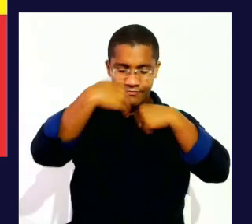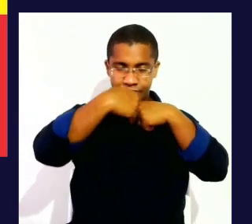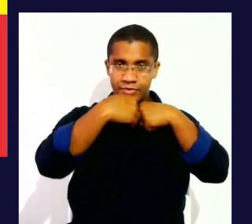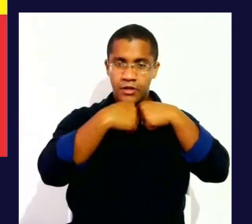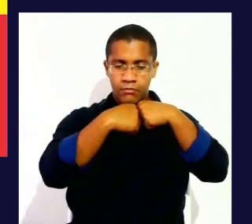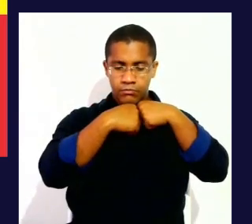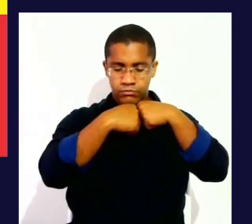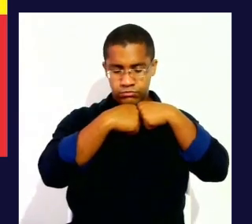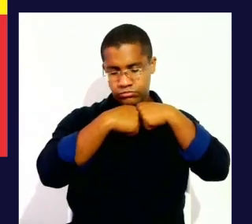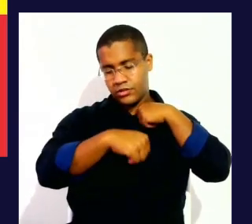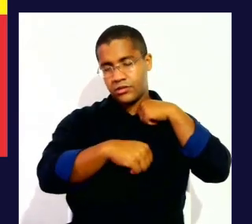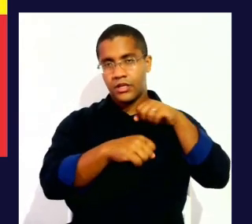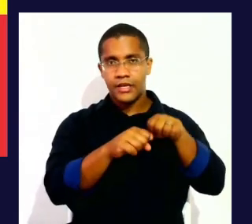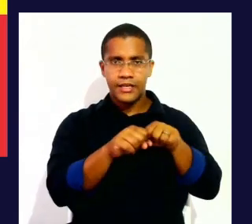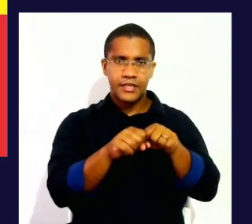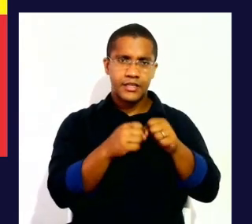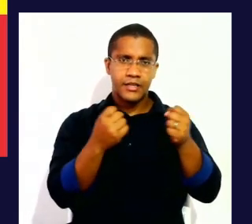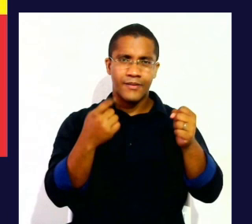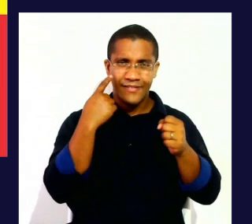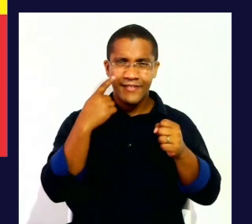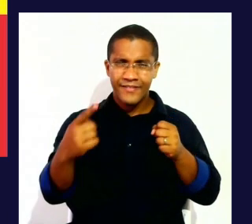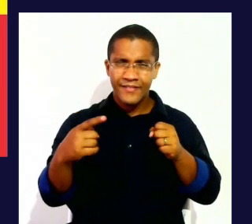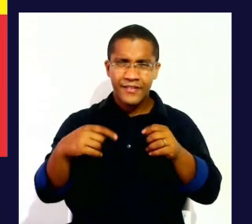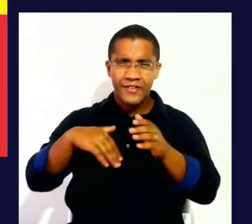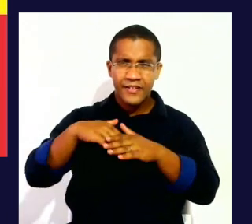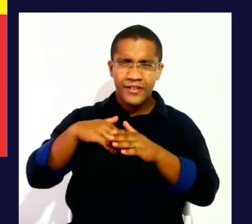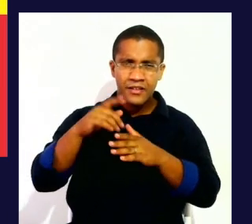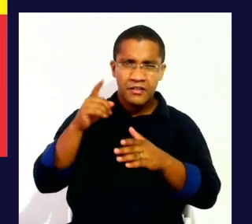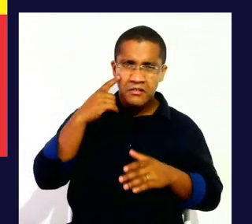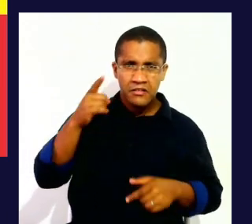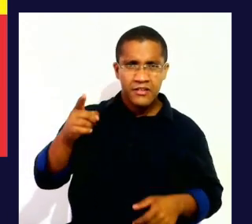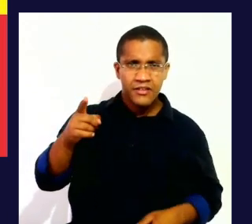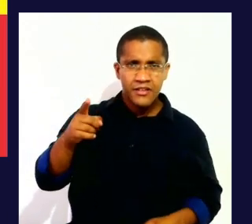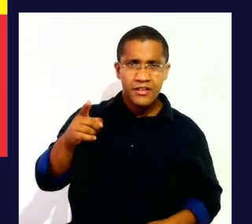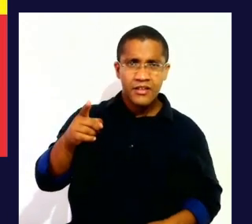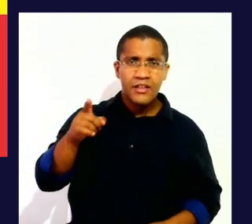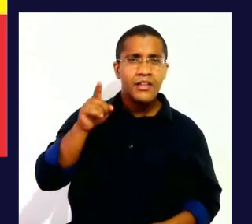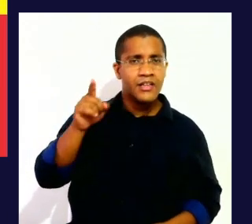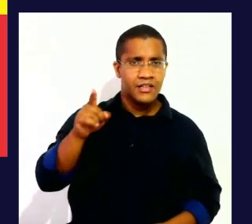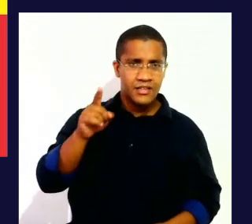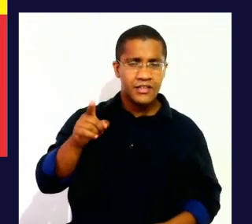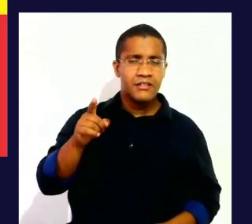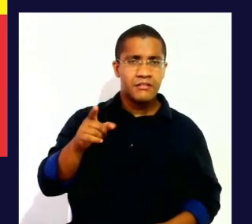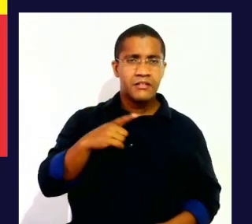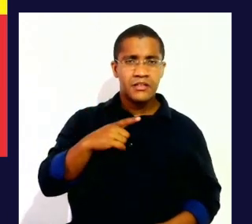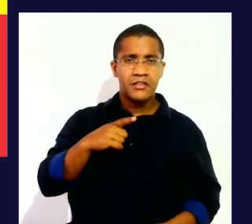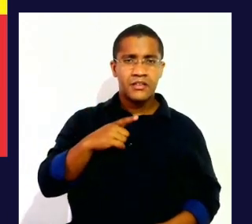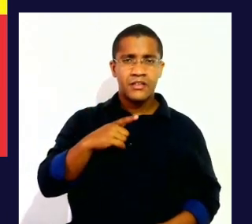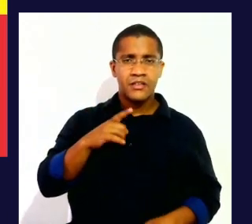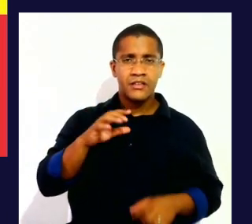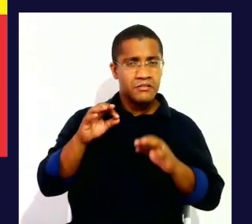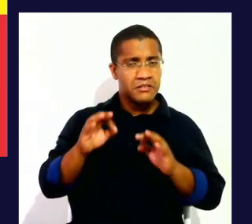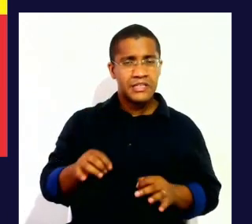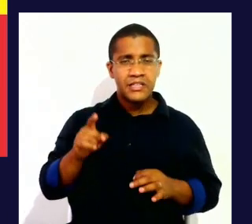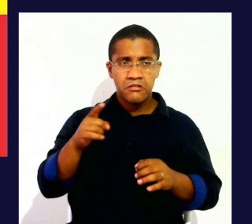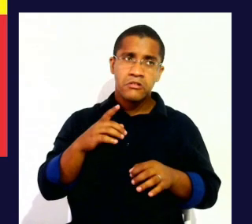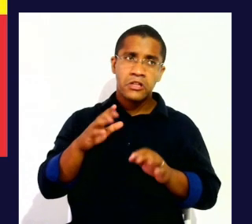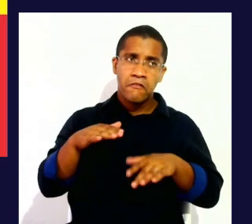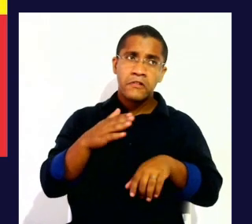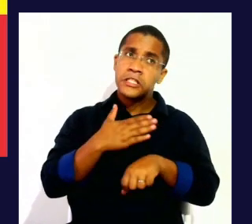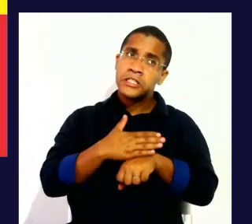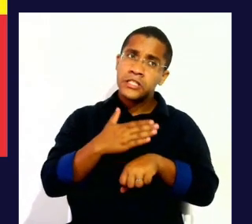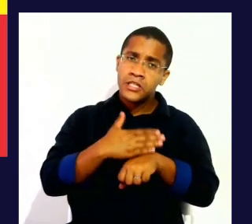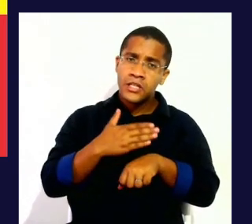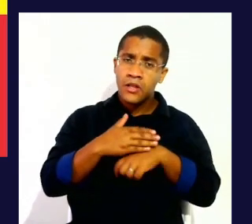partes moles adjacentes. E nessa imagem você pode ver que tem um jogador. Esse jogador, ele com certeza